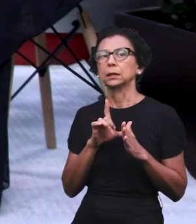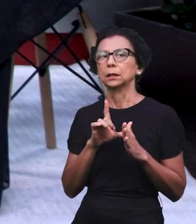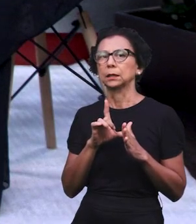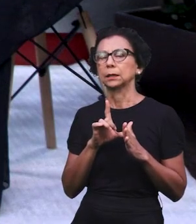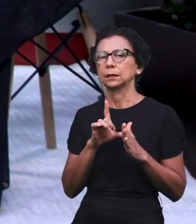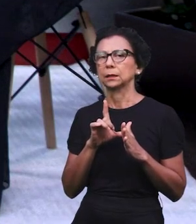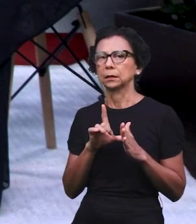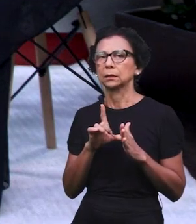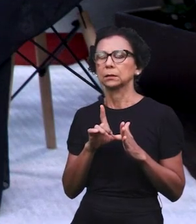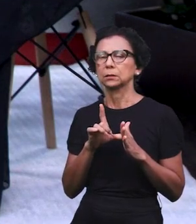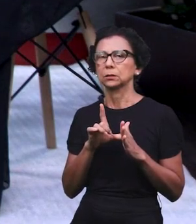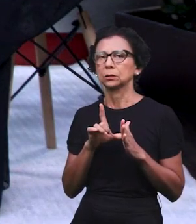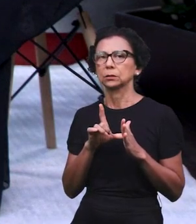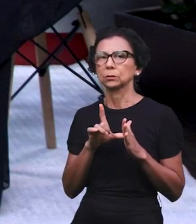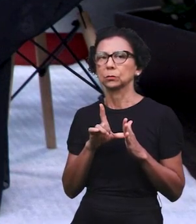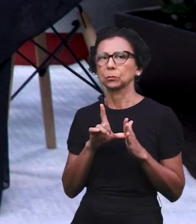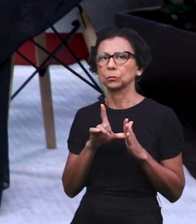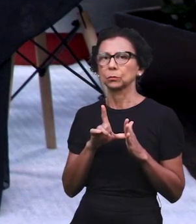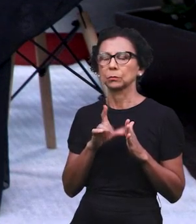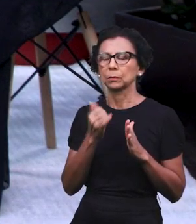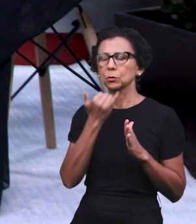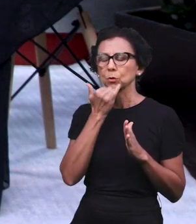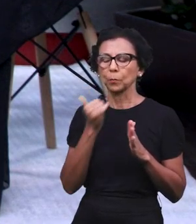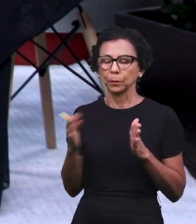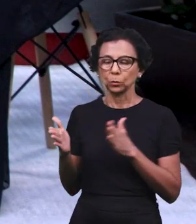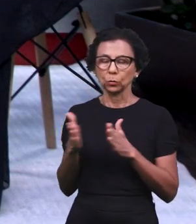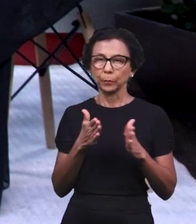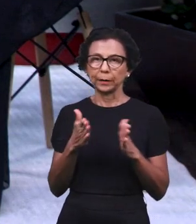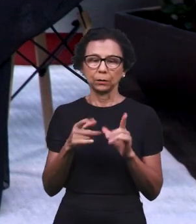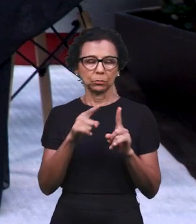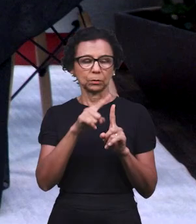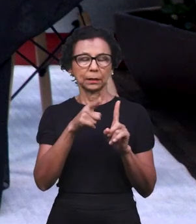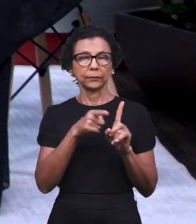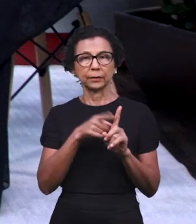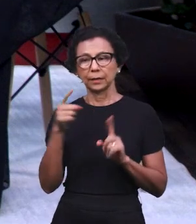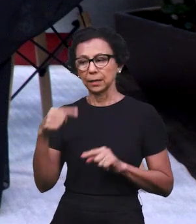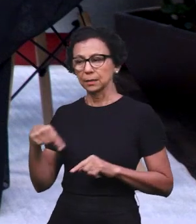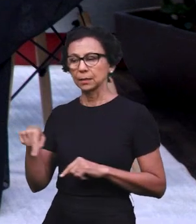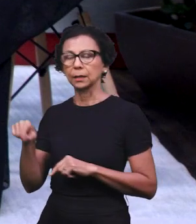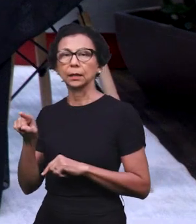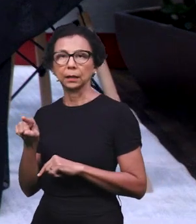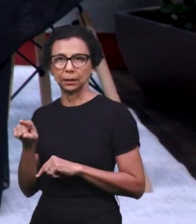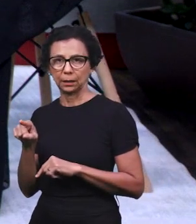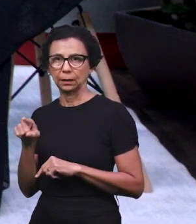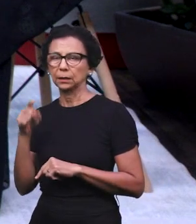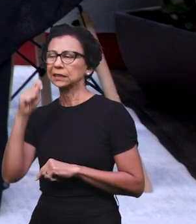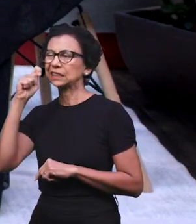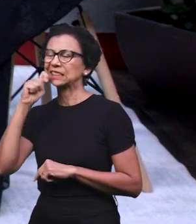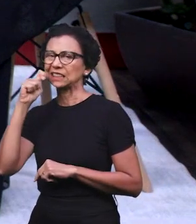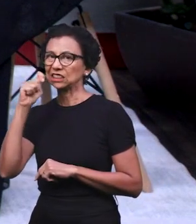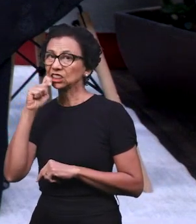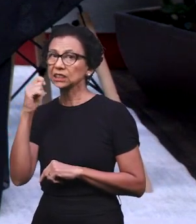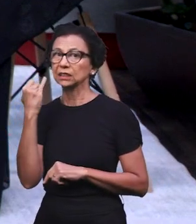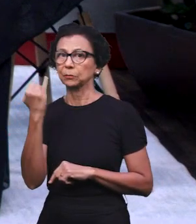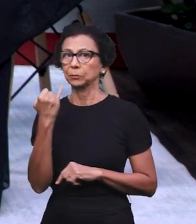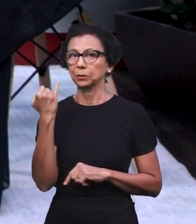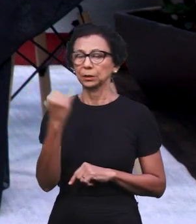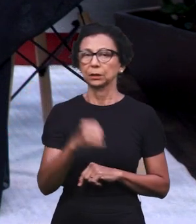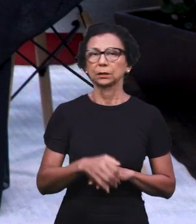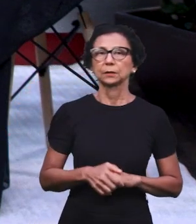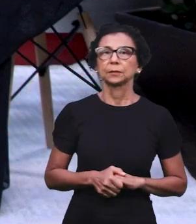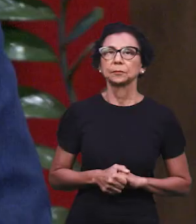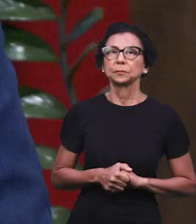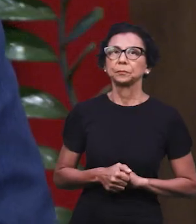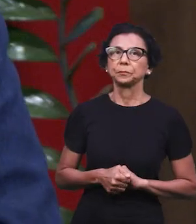importante. Muito importante. Geralmente todas essas doenças bucais que a gente fala, ela tem uma causa diferente para cada pessoa.